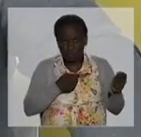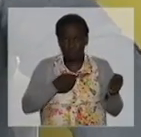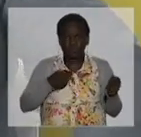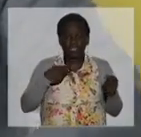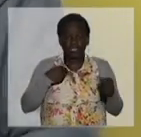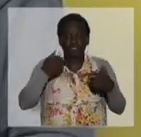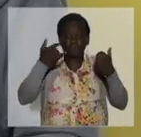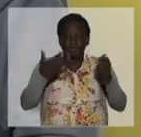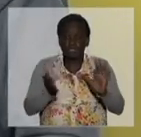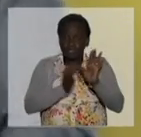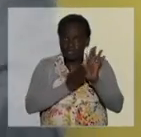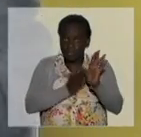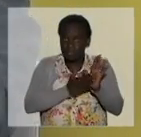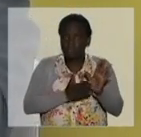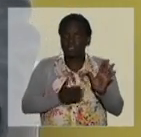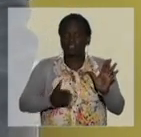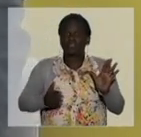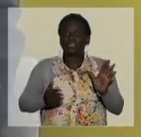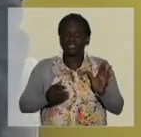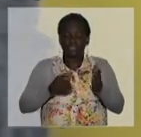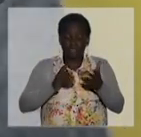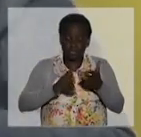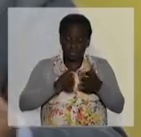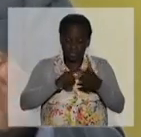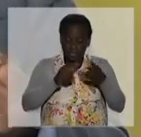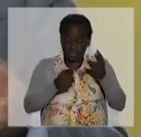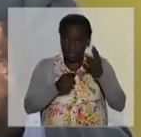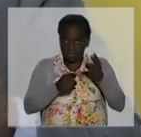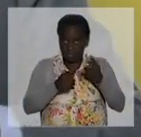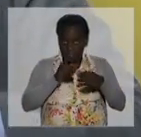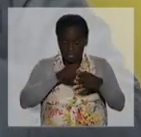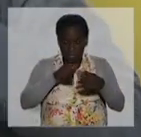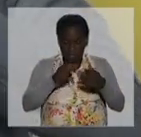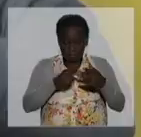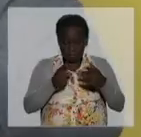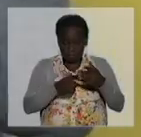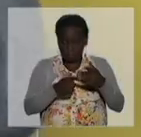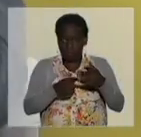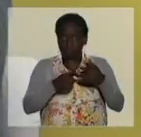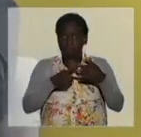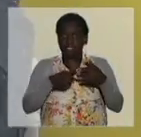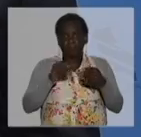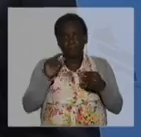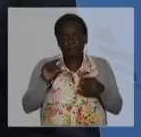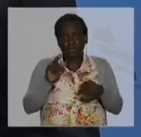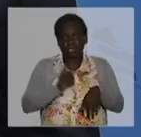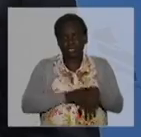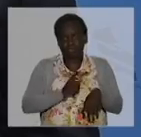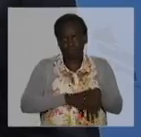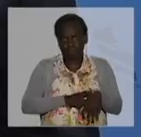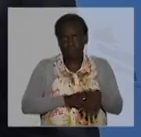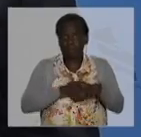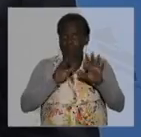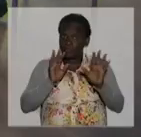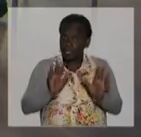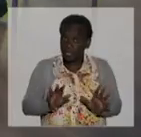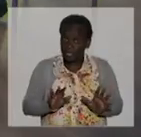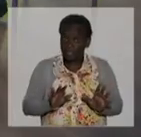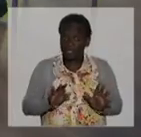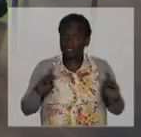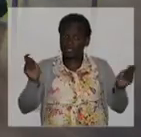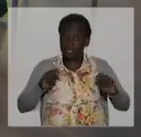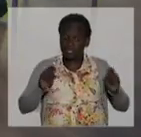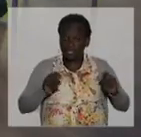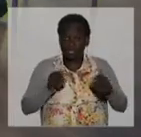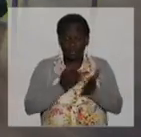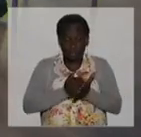eu proponho pelo menos 3 tempos diários, isso é muito pouco, mas pelo menos já